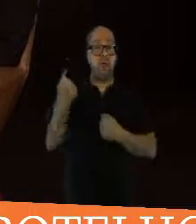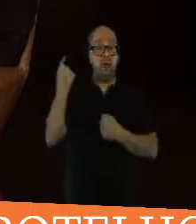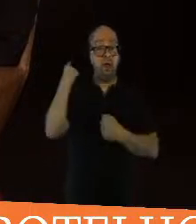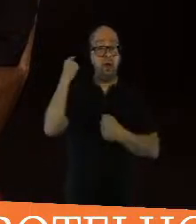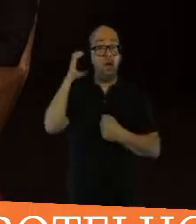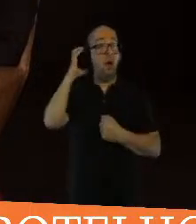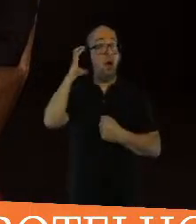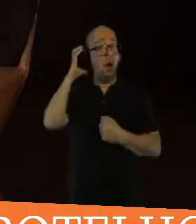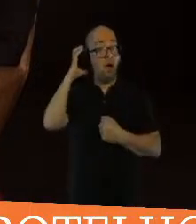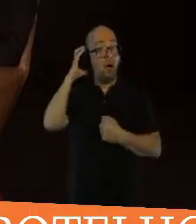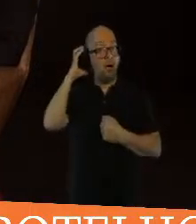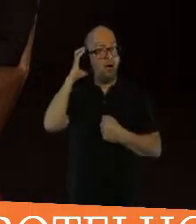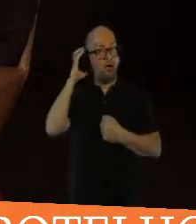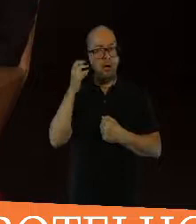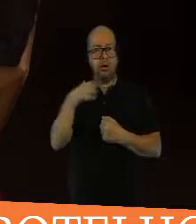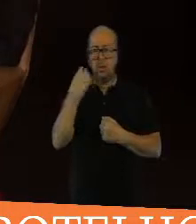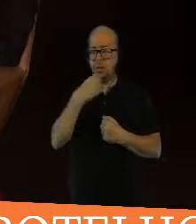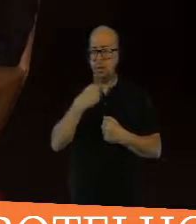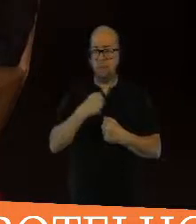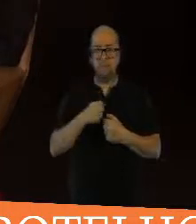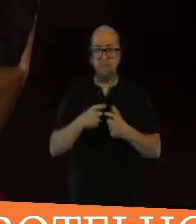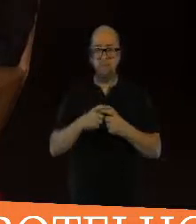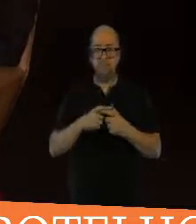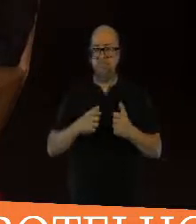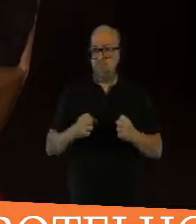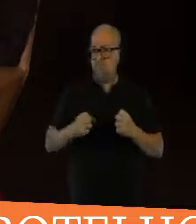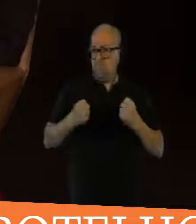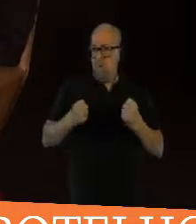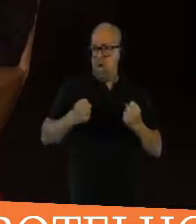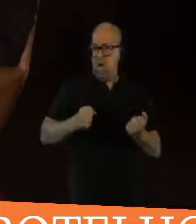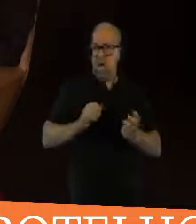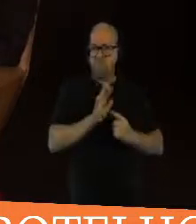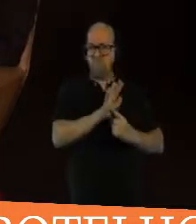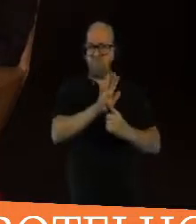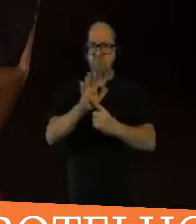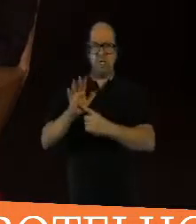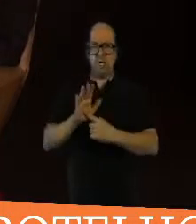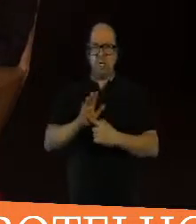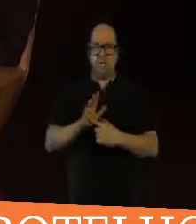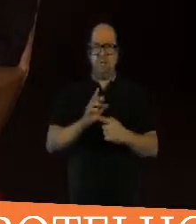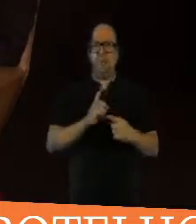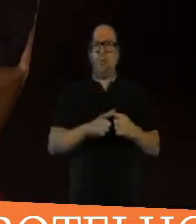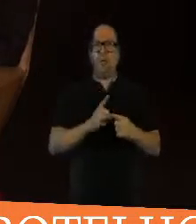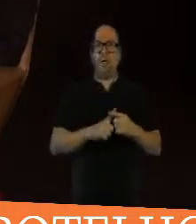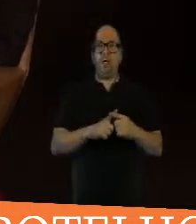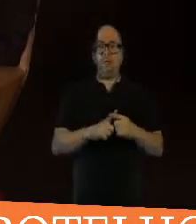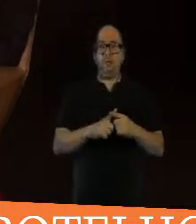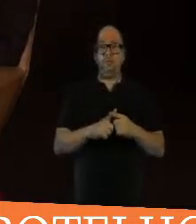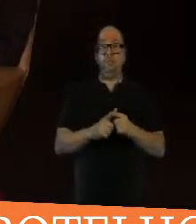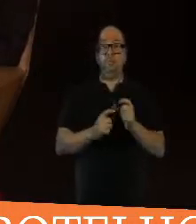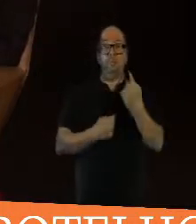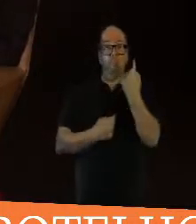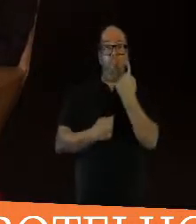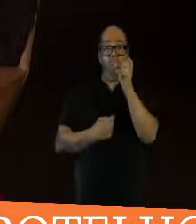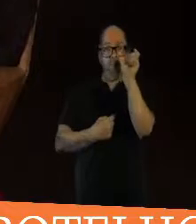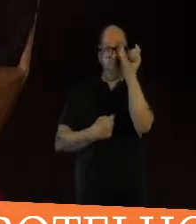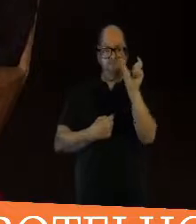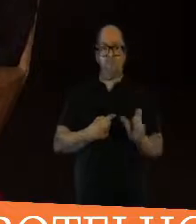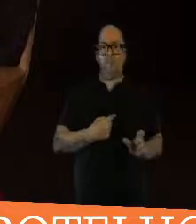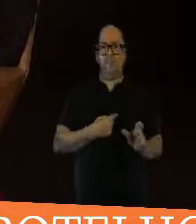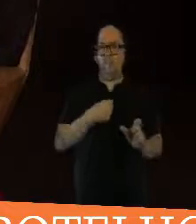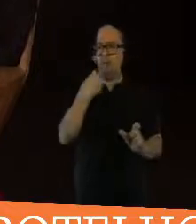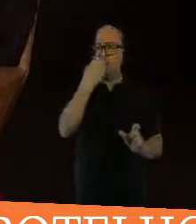cantavam com muito mais, né, vigor, porque tinha a questão do canto solo, que é muito forte na era do